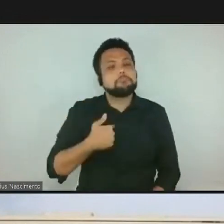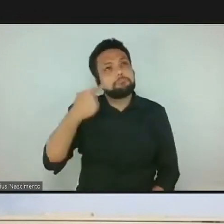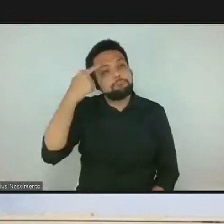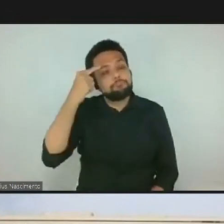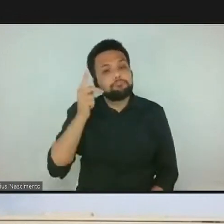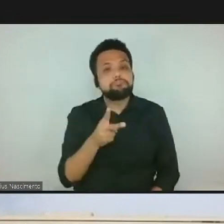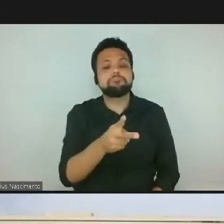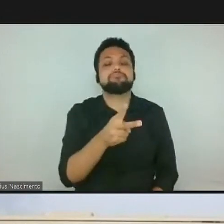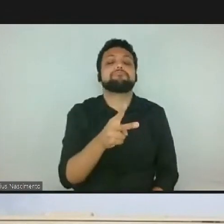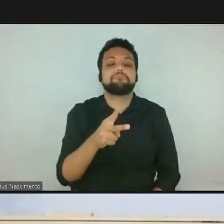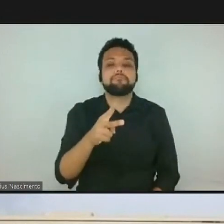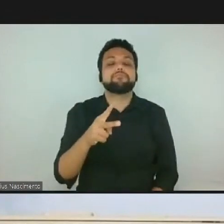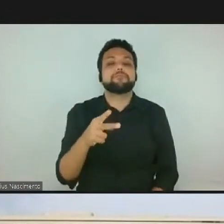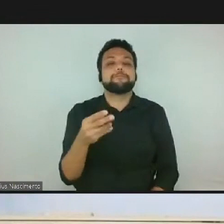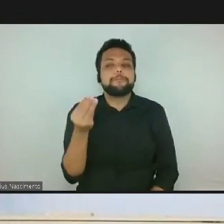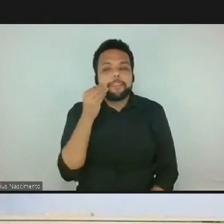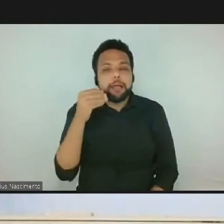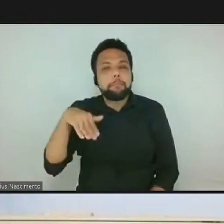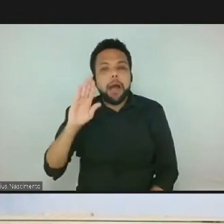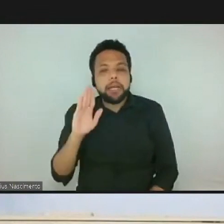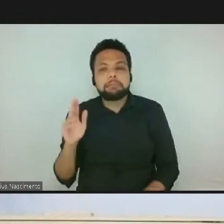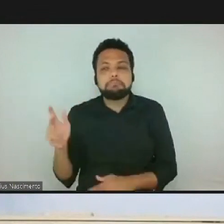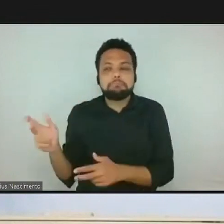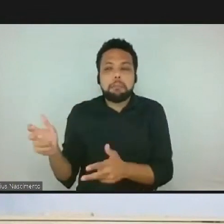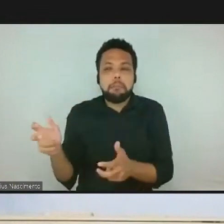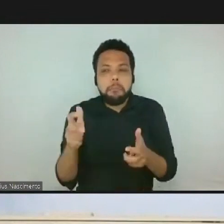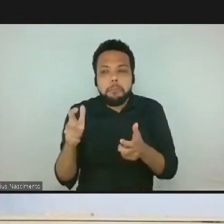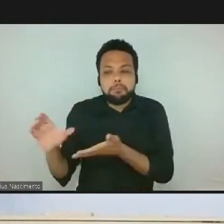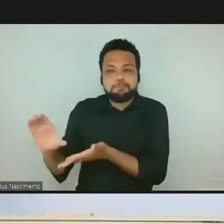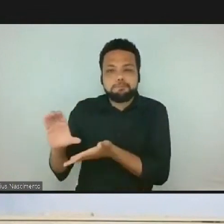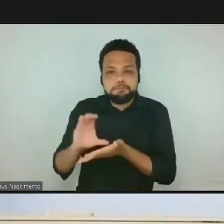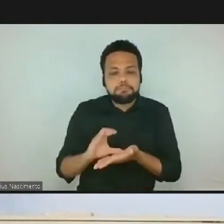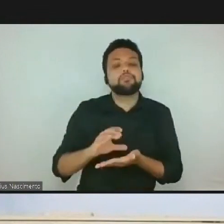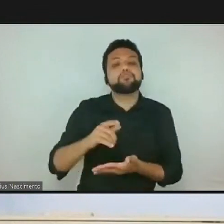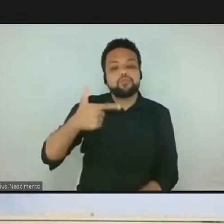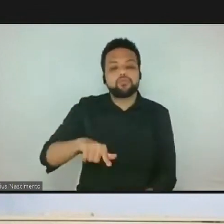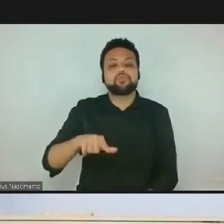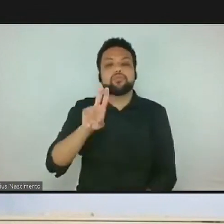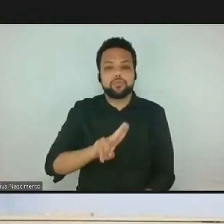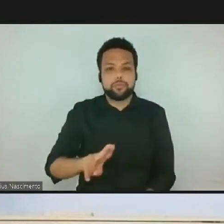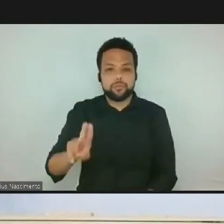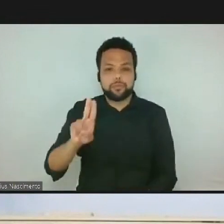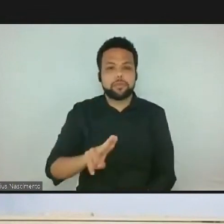angariar recursos para conseguir novamente